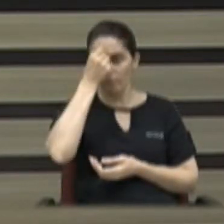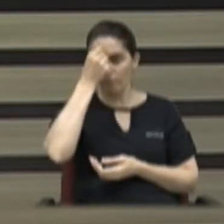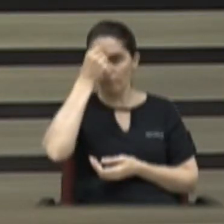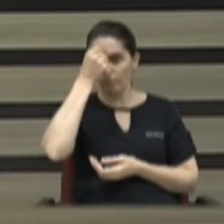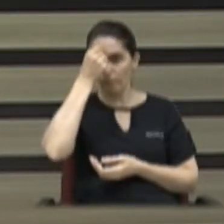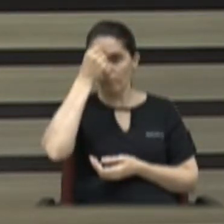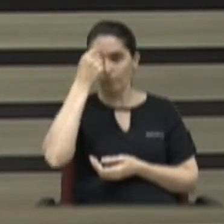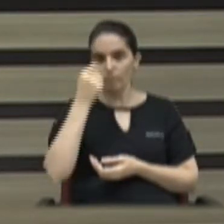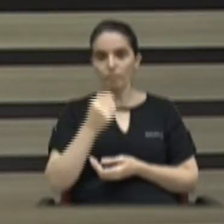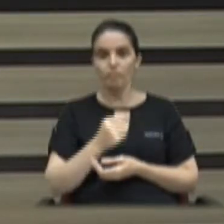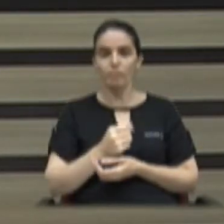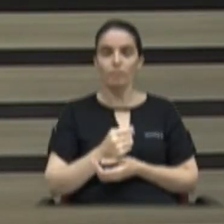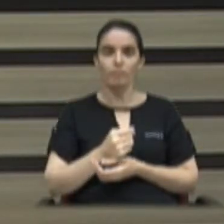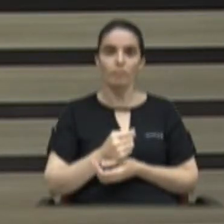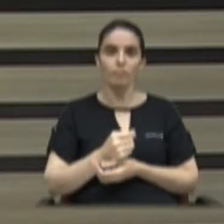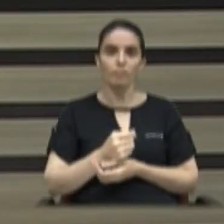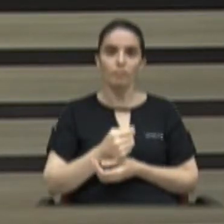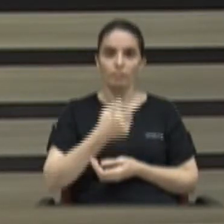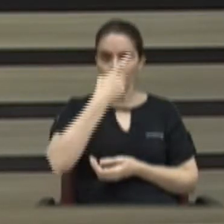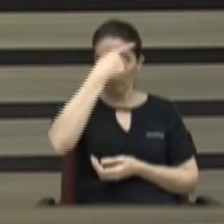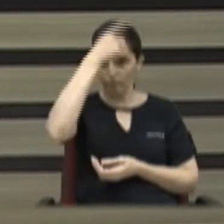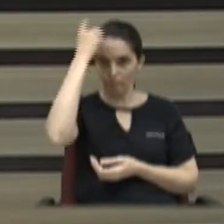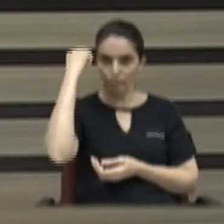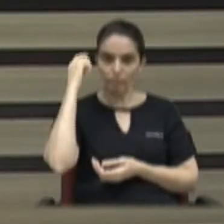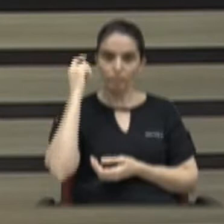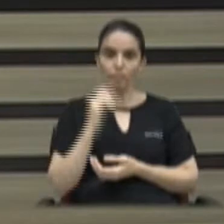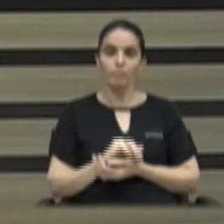Pavarin de Camargo e Wagner Barbosa.